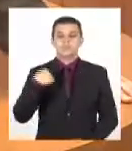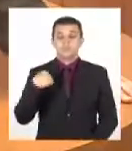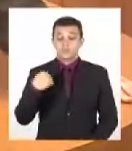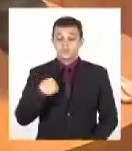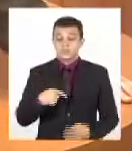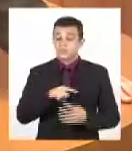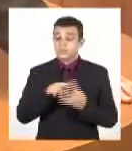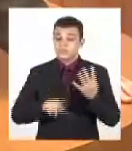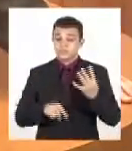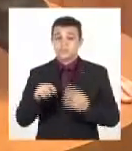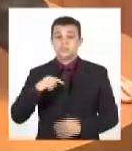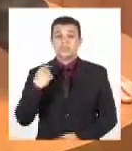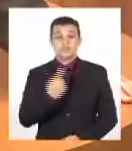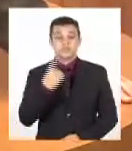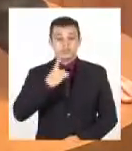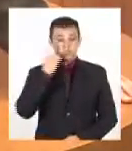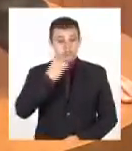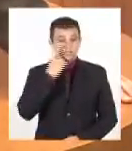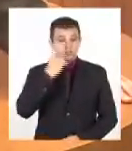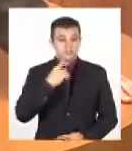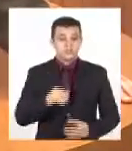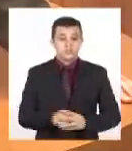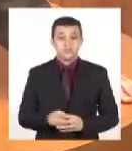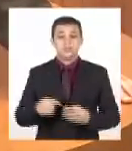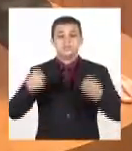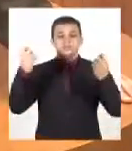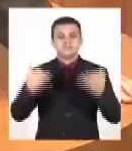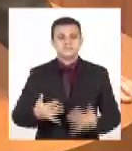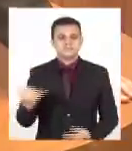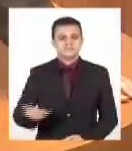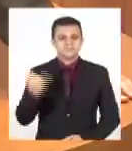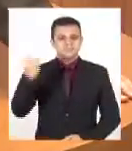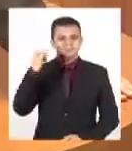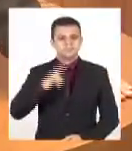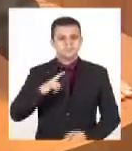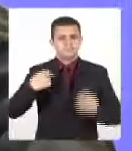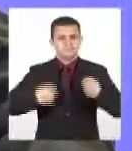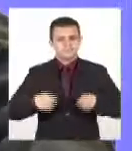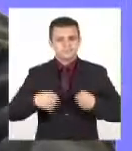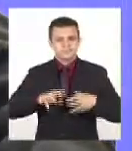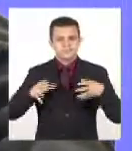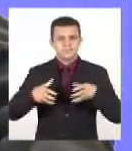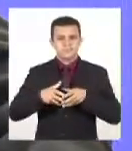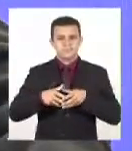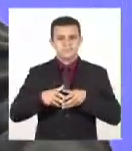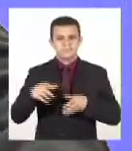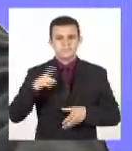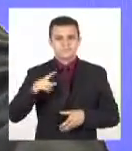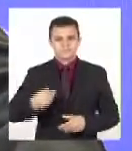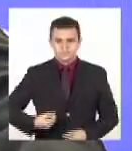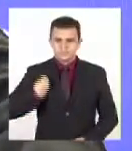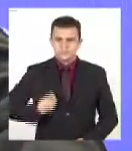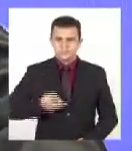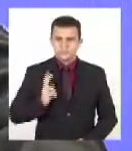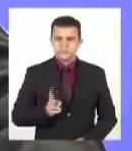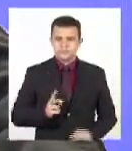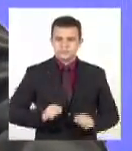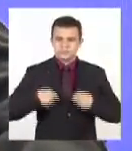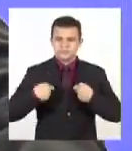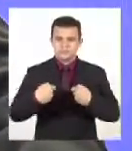essa necessidade de manter viva essa chama partidária. O partido, ele não pode estar